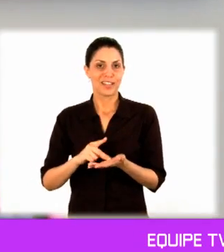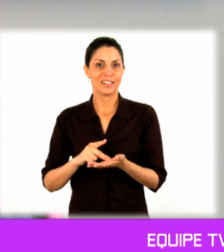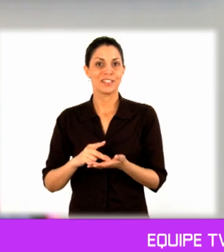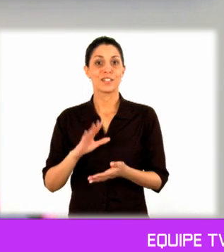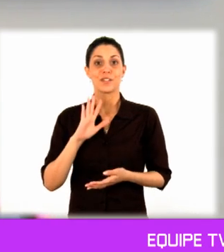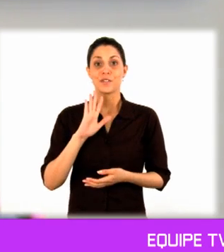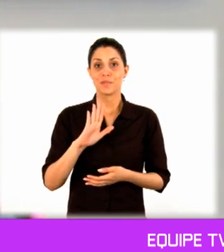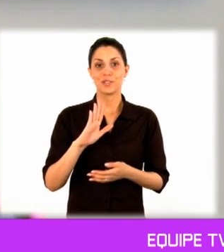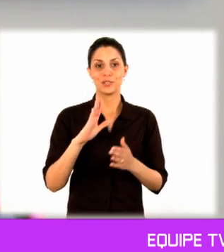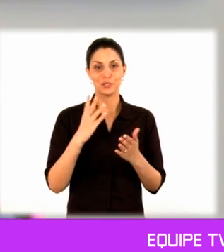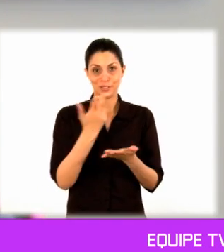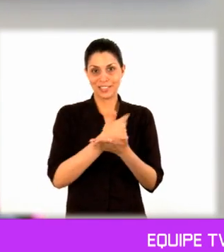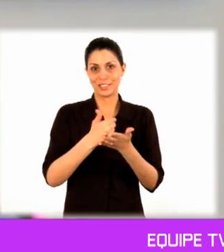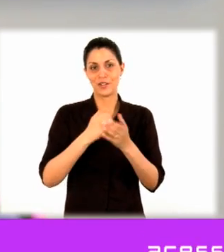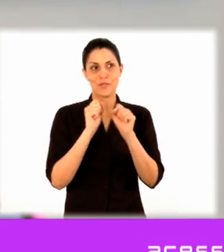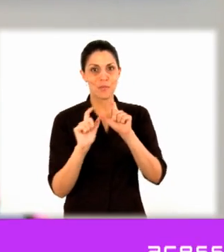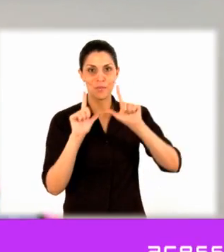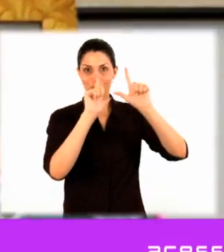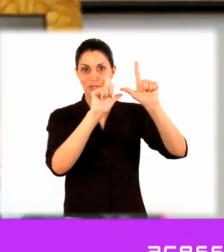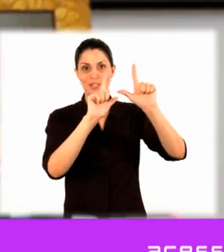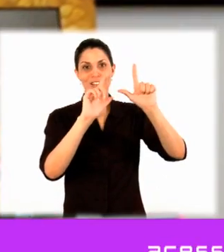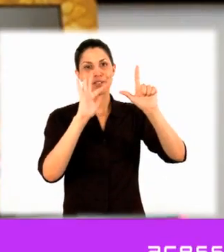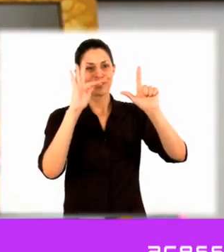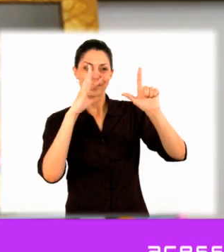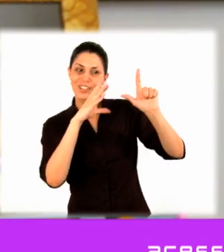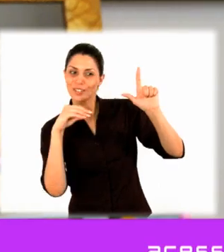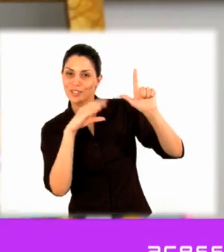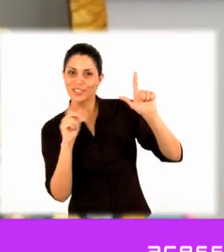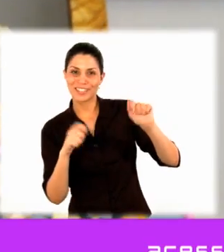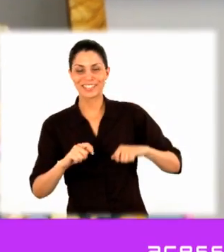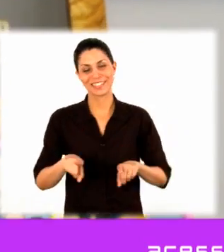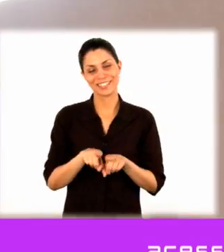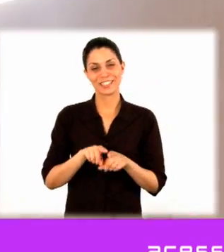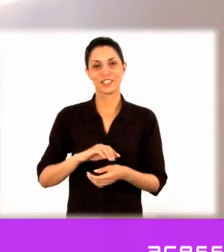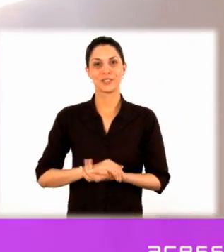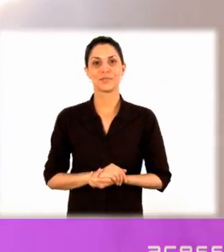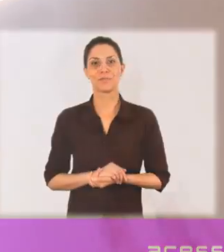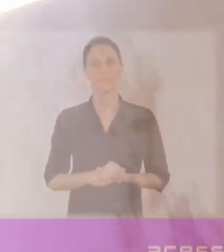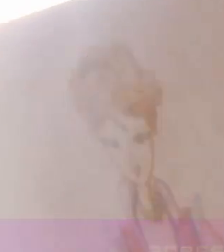Esse desenho acho que vale até colocar numa moldura e dar uma copiadinha dele também.